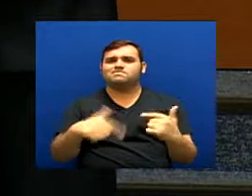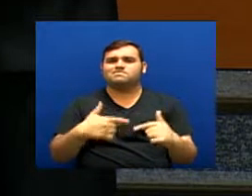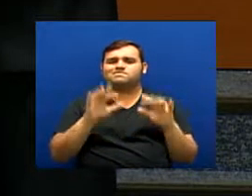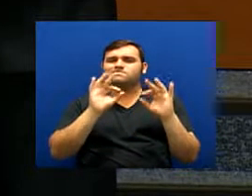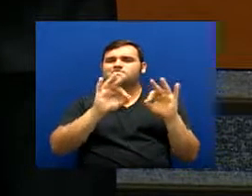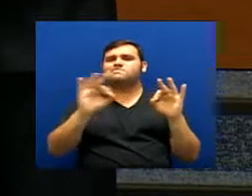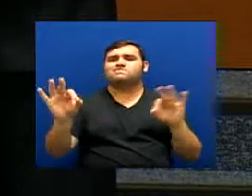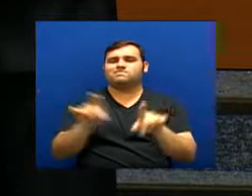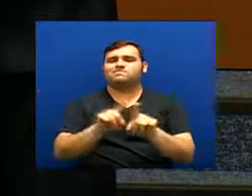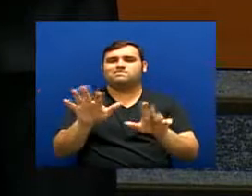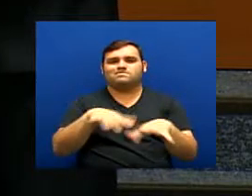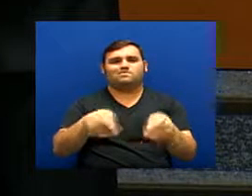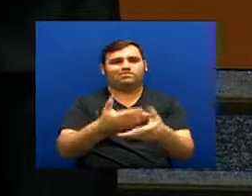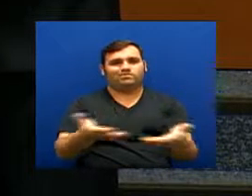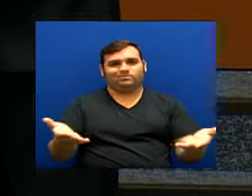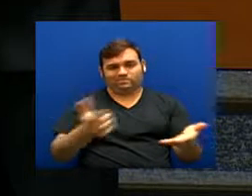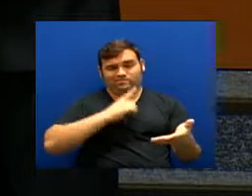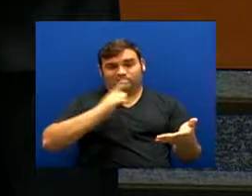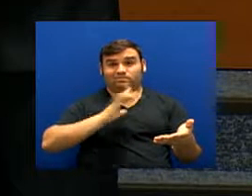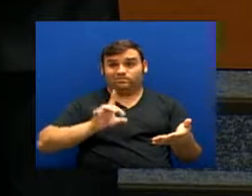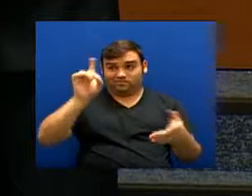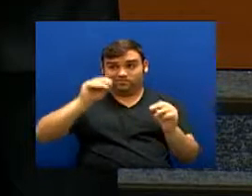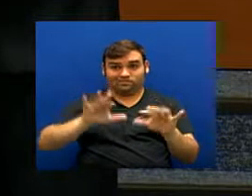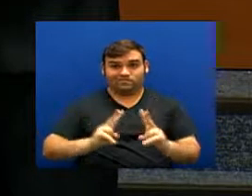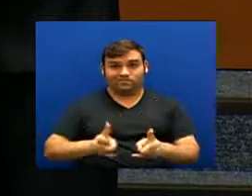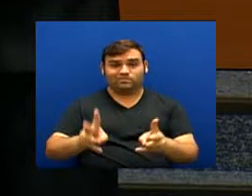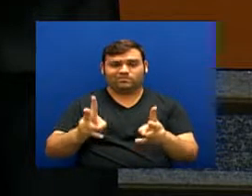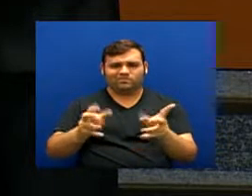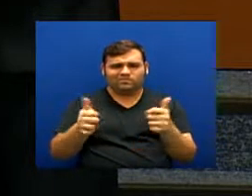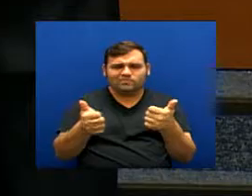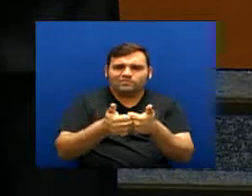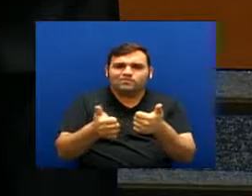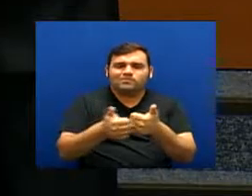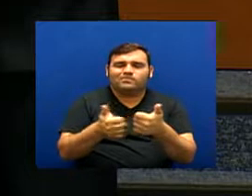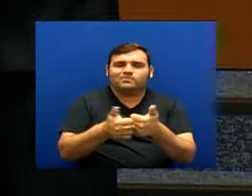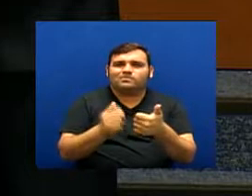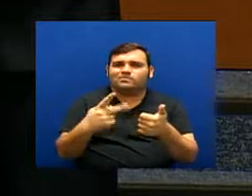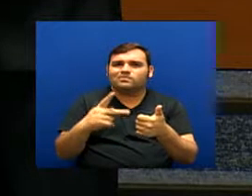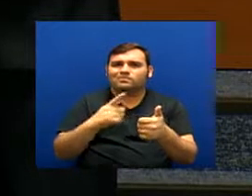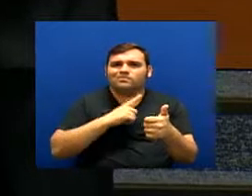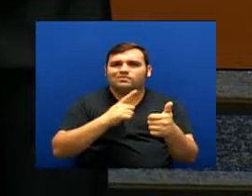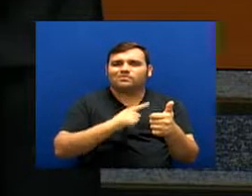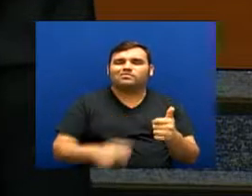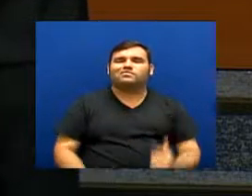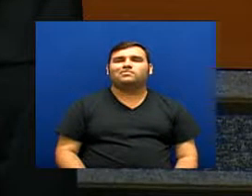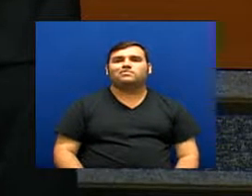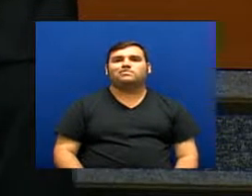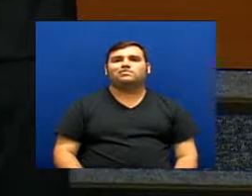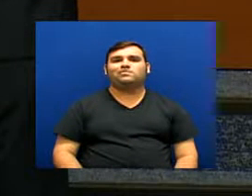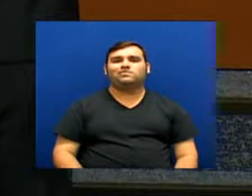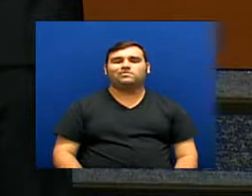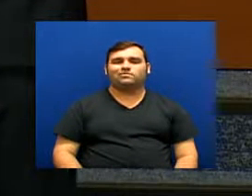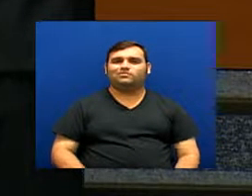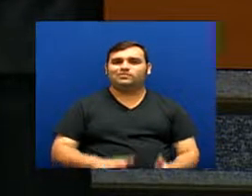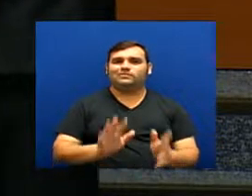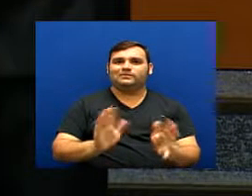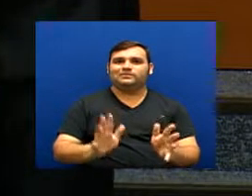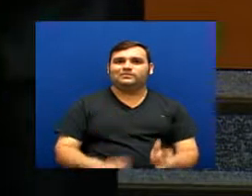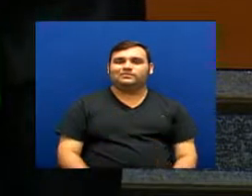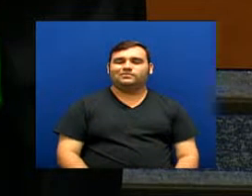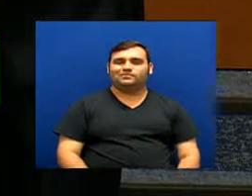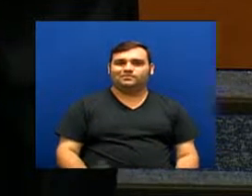a melhora de sua qualidade de vida. A comunidade Padre Escrozop, que inclusive faz tempo que não apareço por